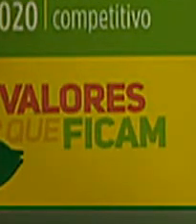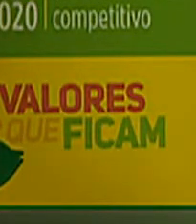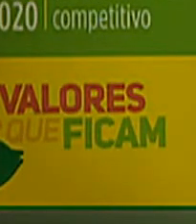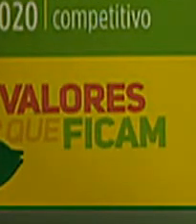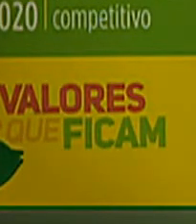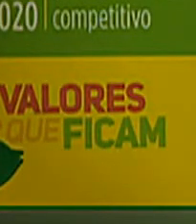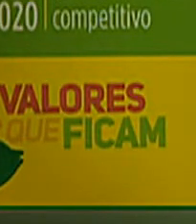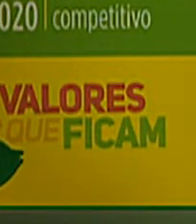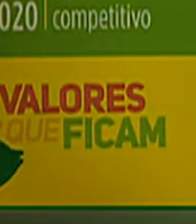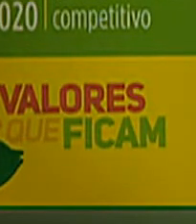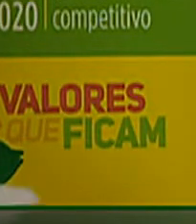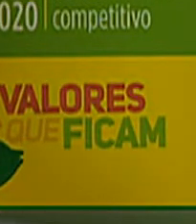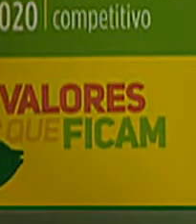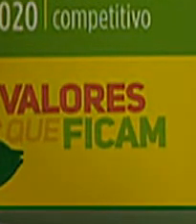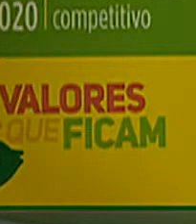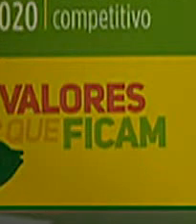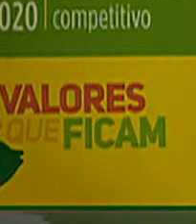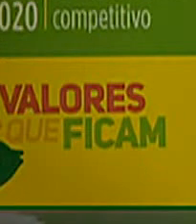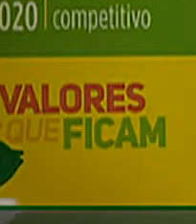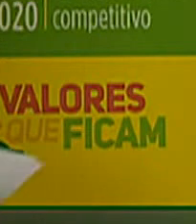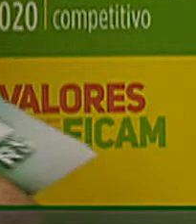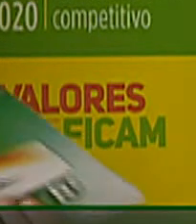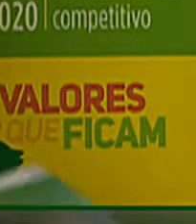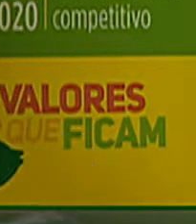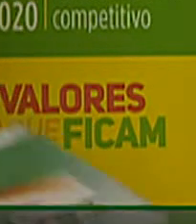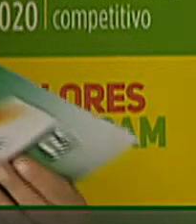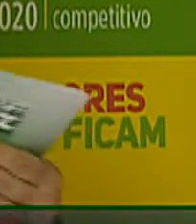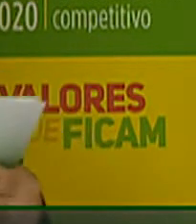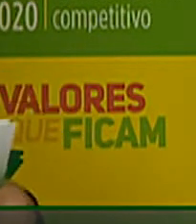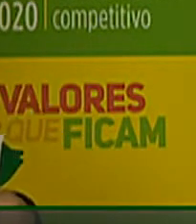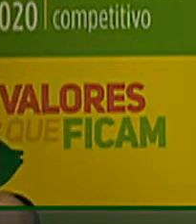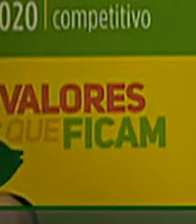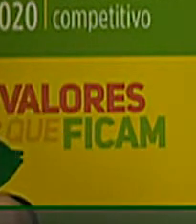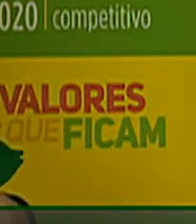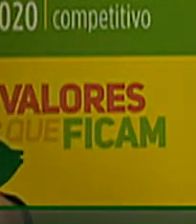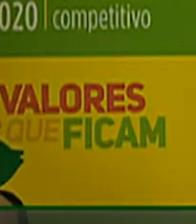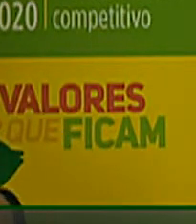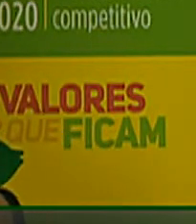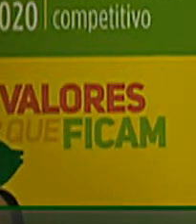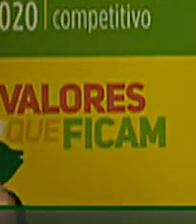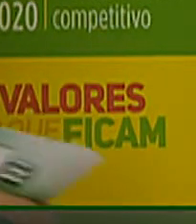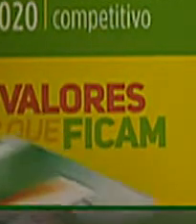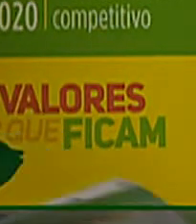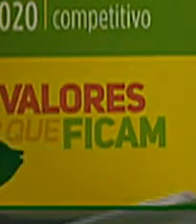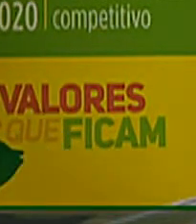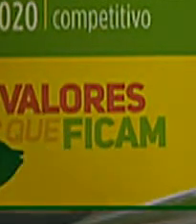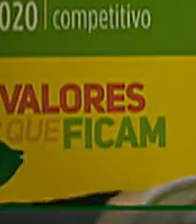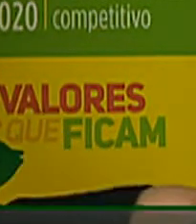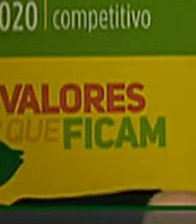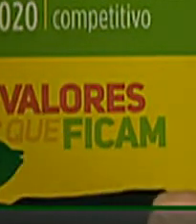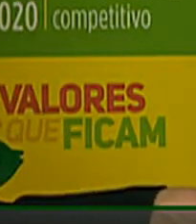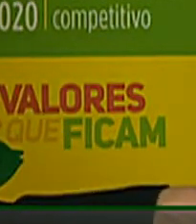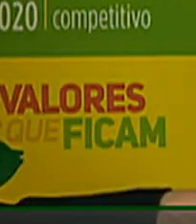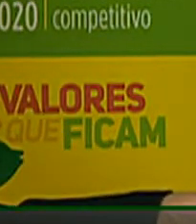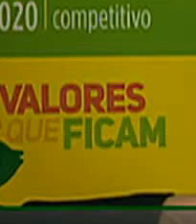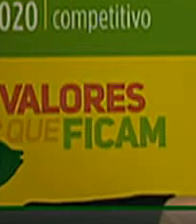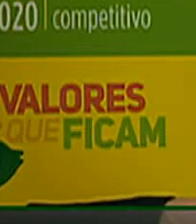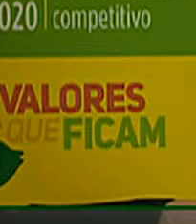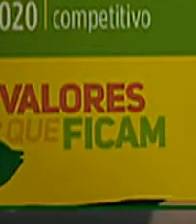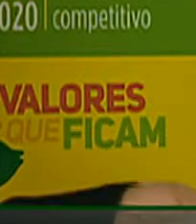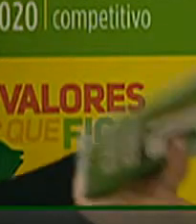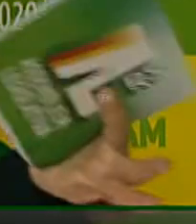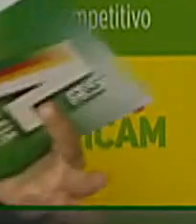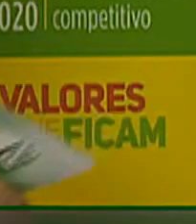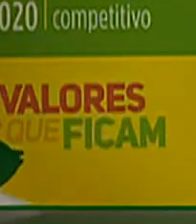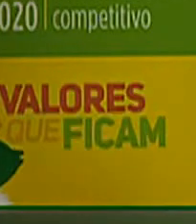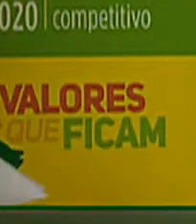alguns assessores que vêm acompanhar todo o trabalho e eles vêm realizar muitos deputados, inclusive, podem estar neste